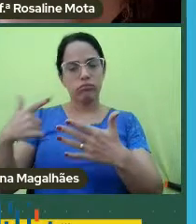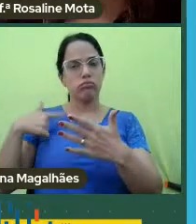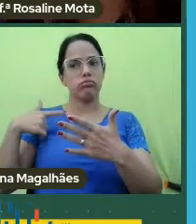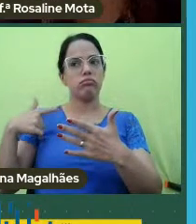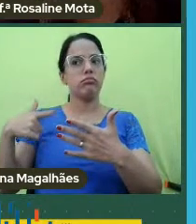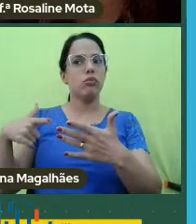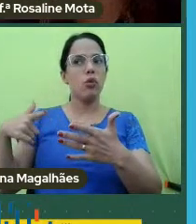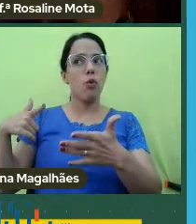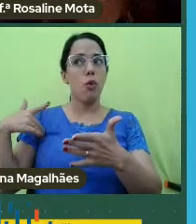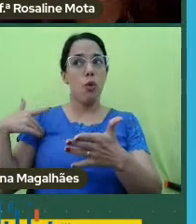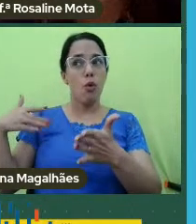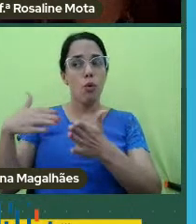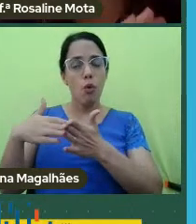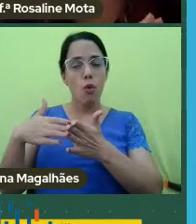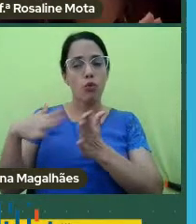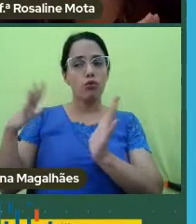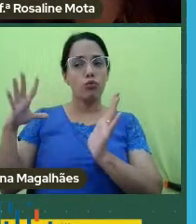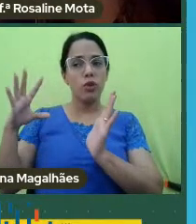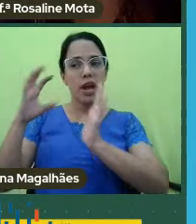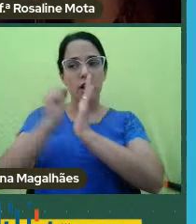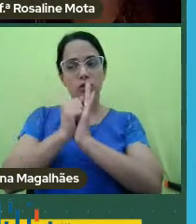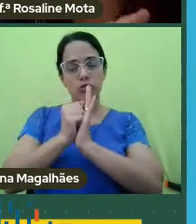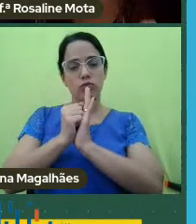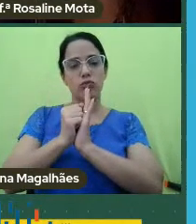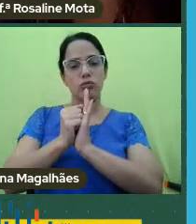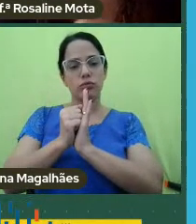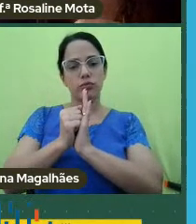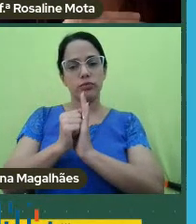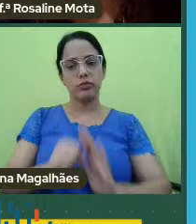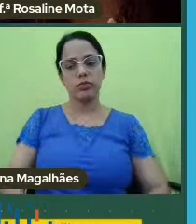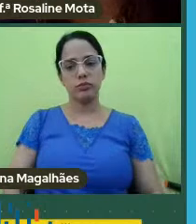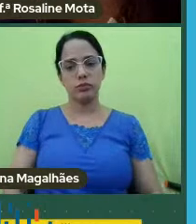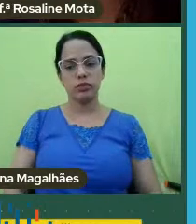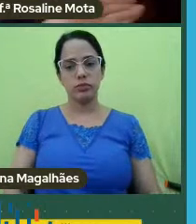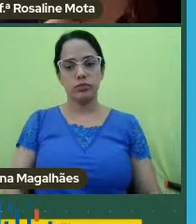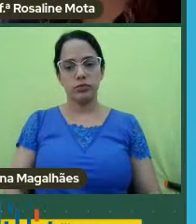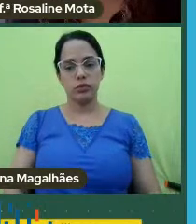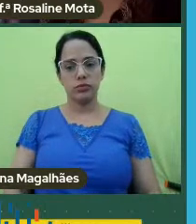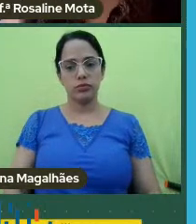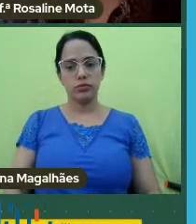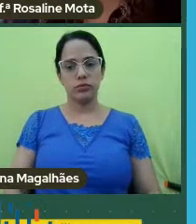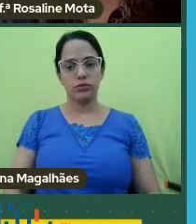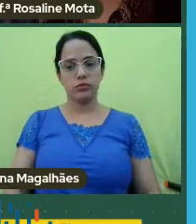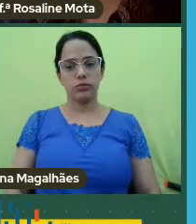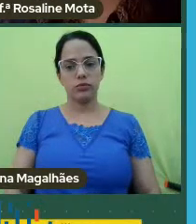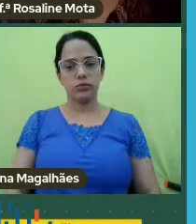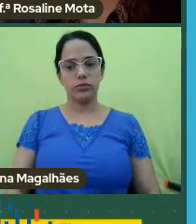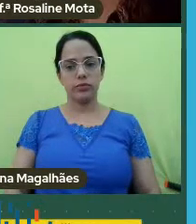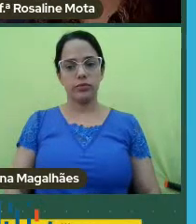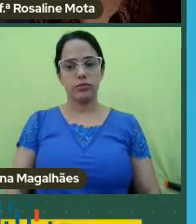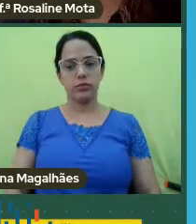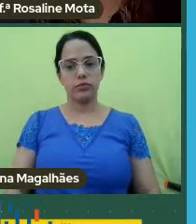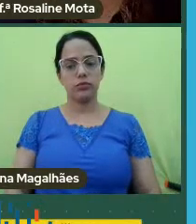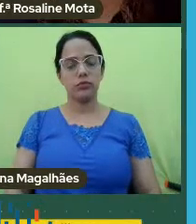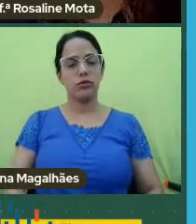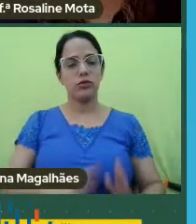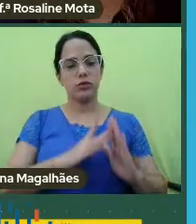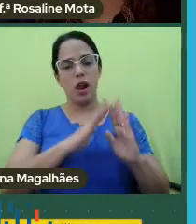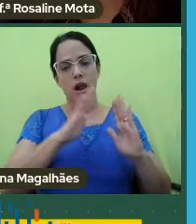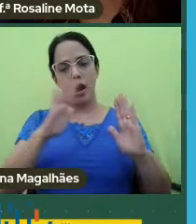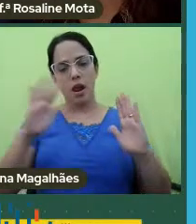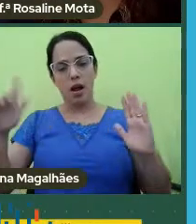seu último registro, tem que ser a partir do último registro, transcorrido 20